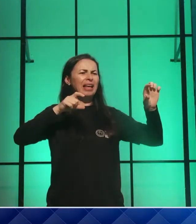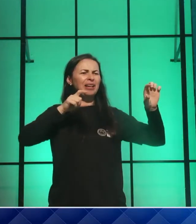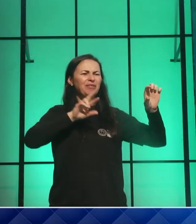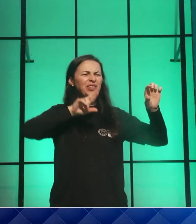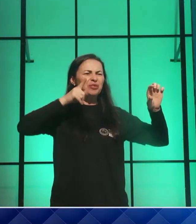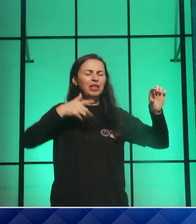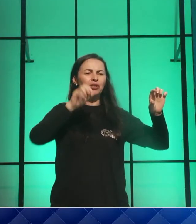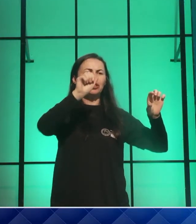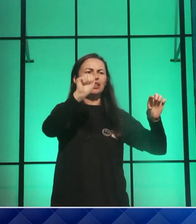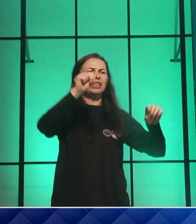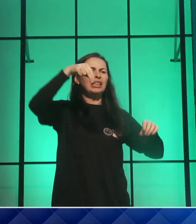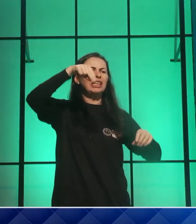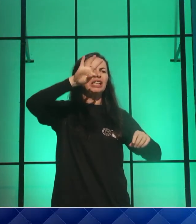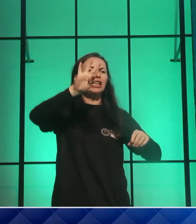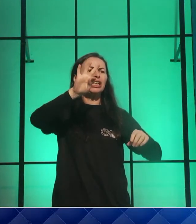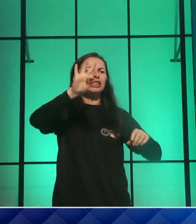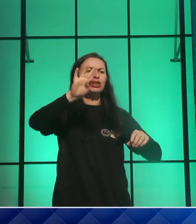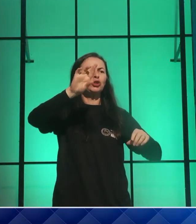se diz